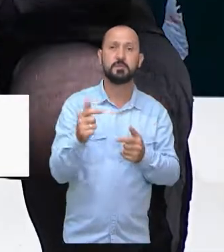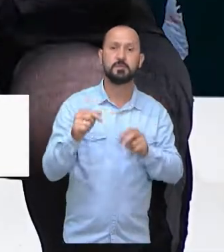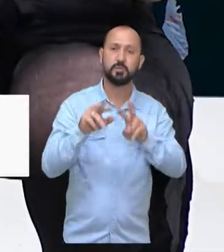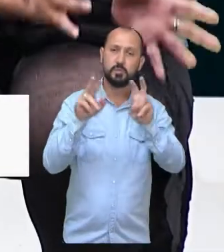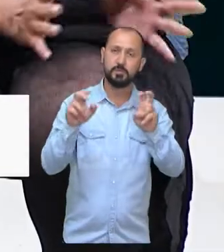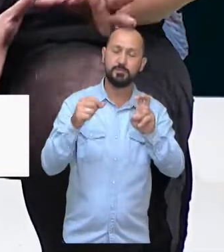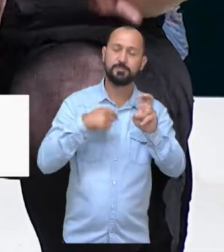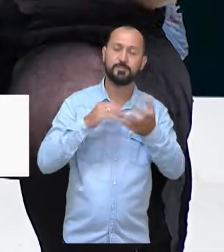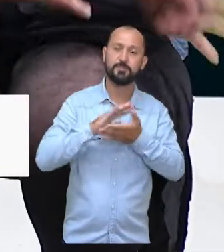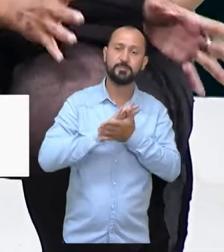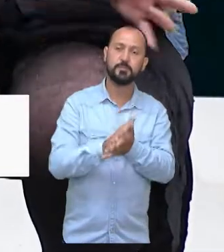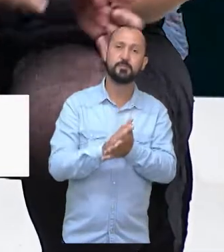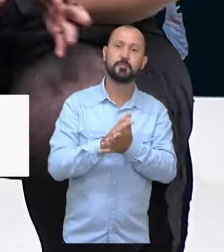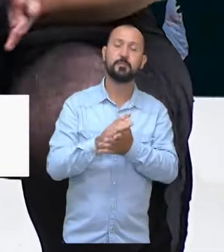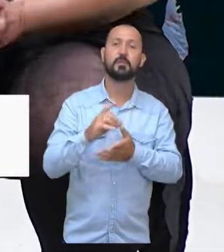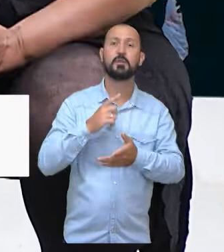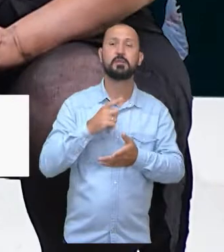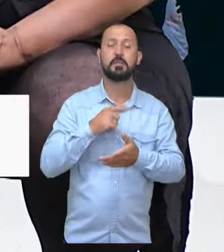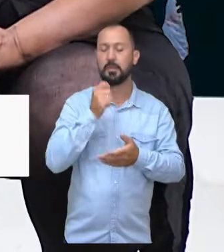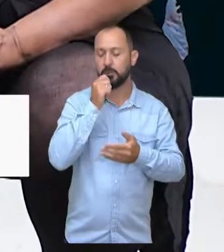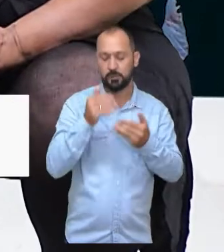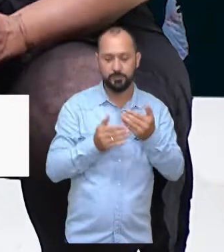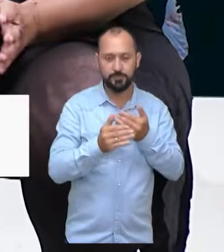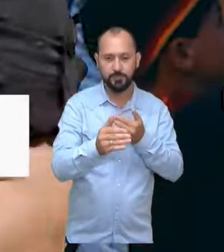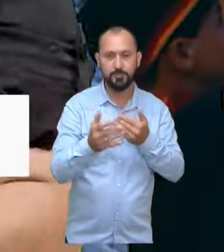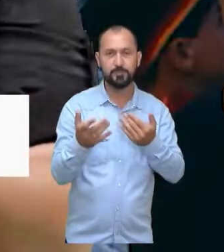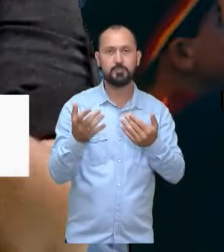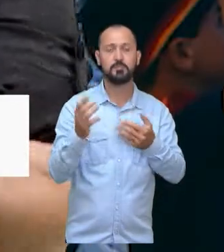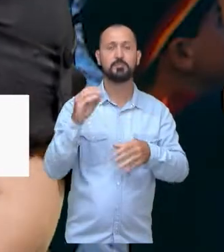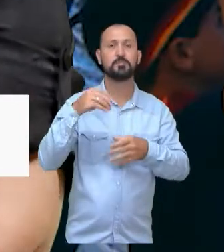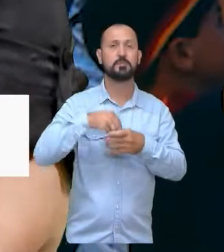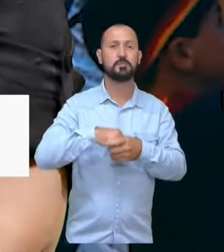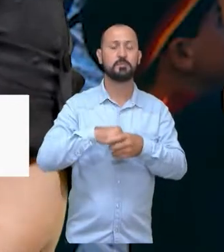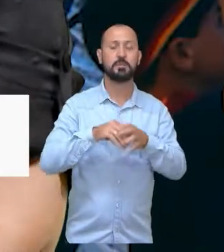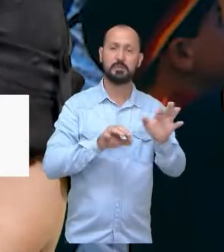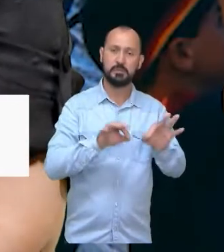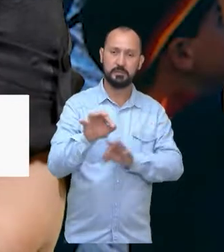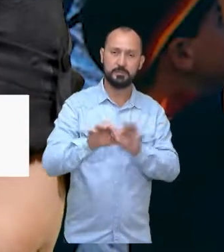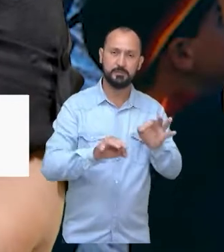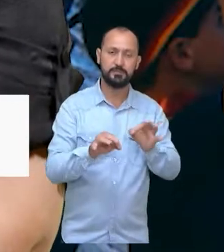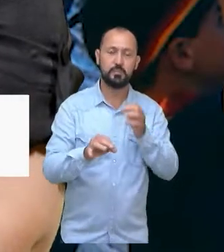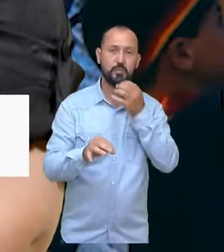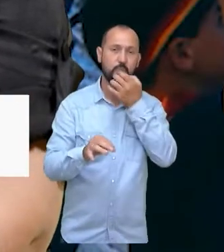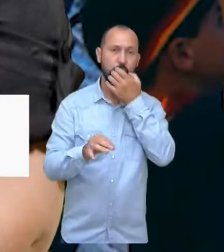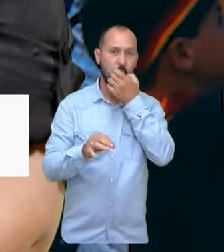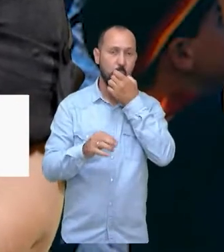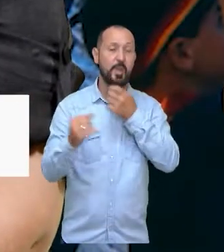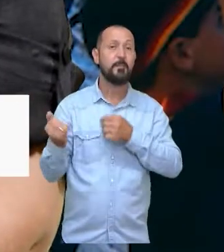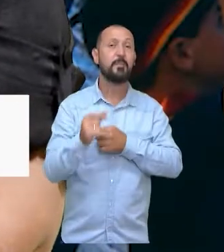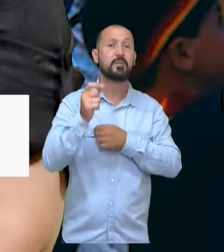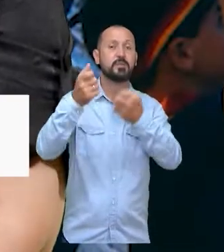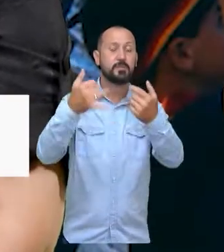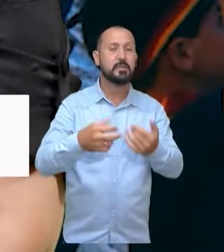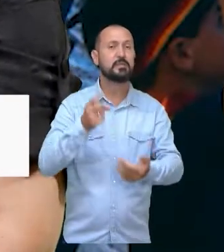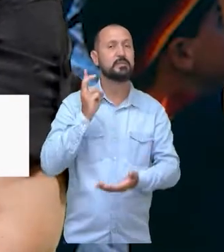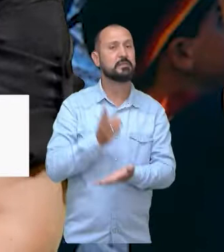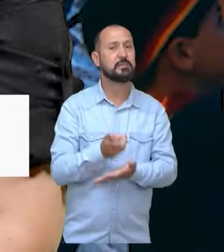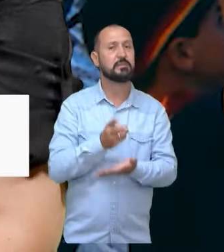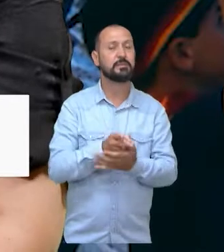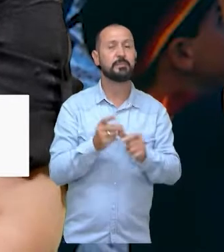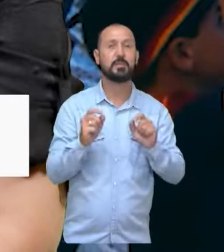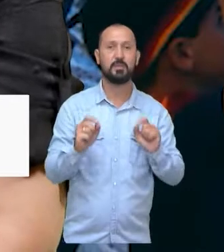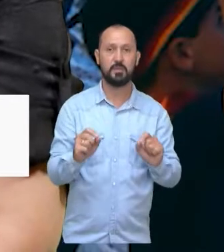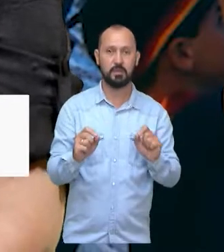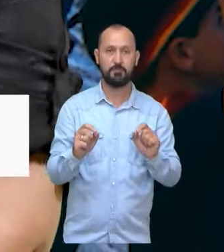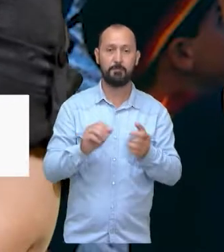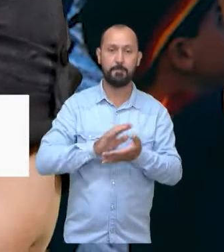a gente ainda está dentro dessa construção, né, mas é importante falar o tempo todo que o preconceito precisa